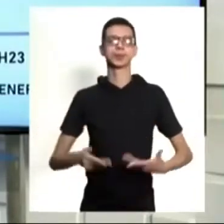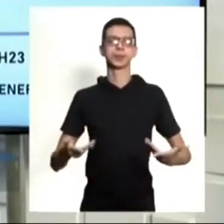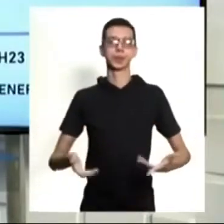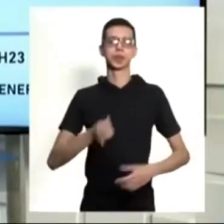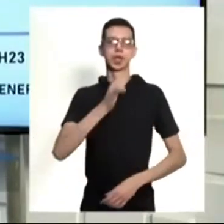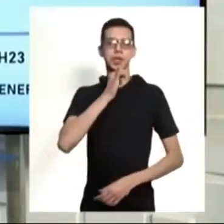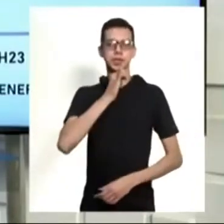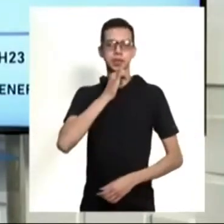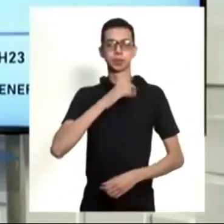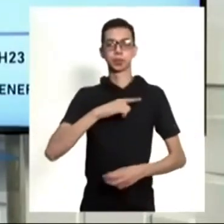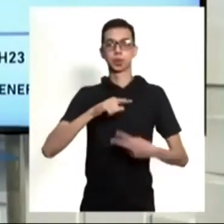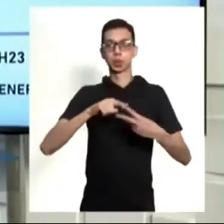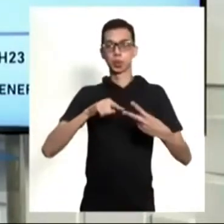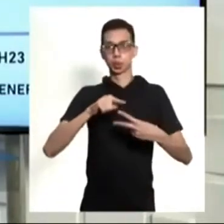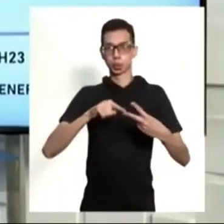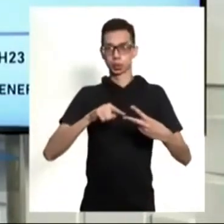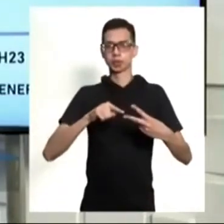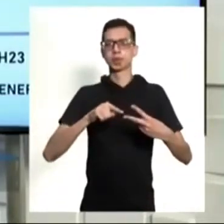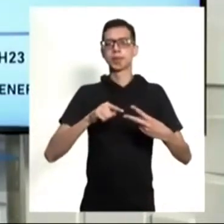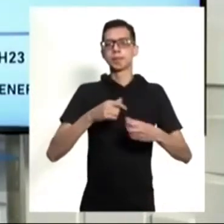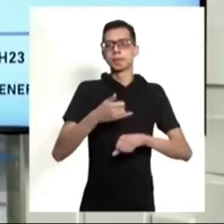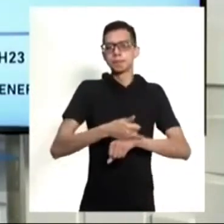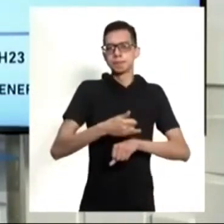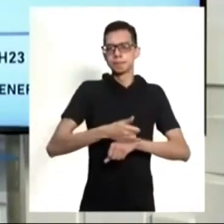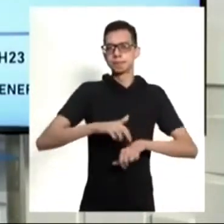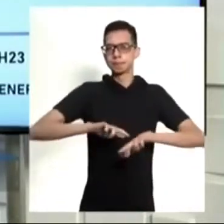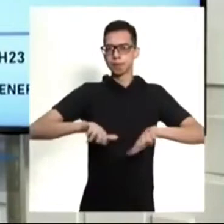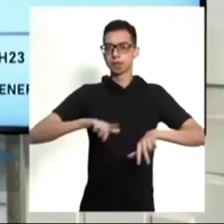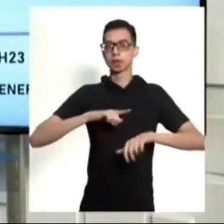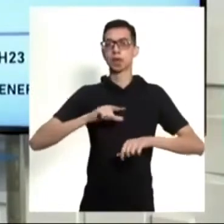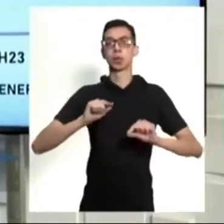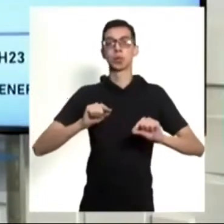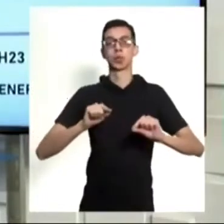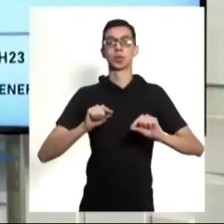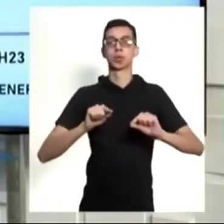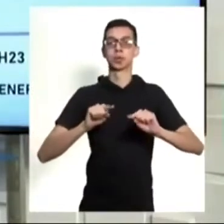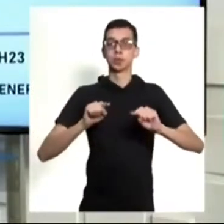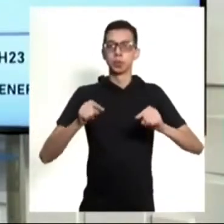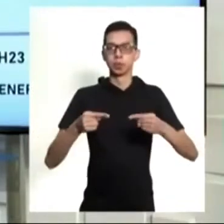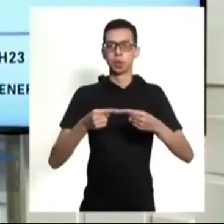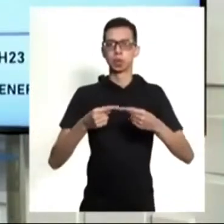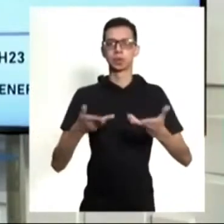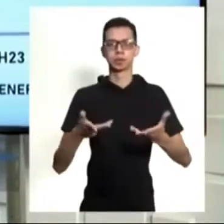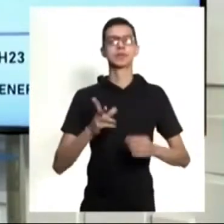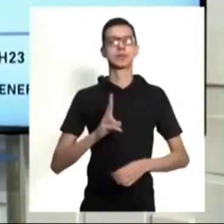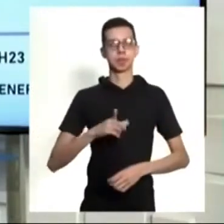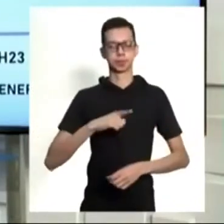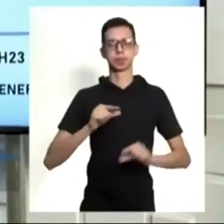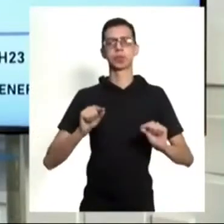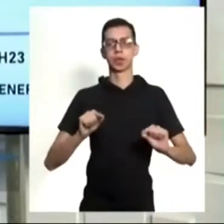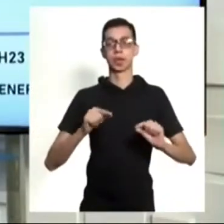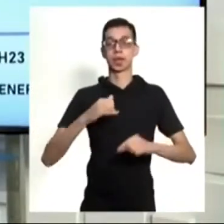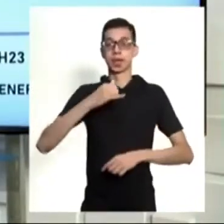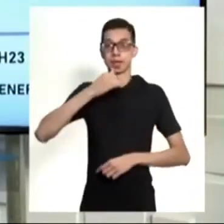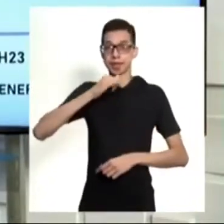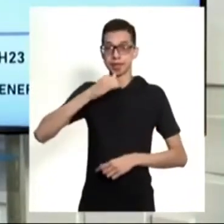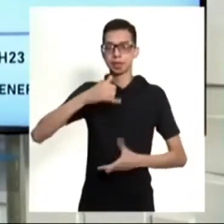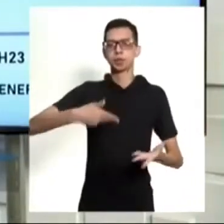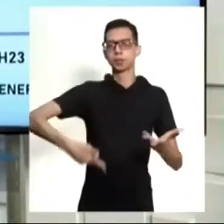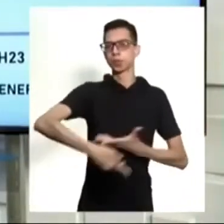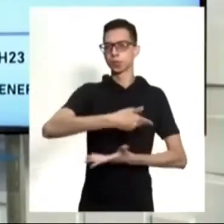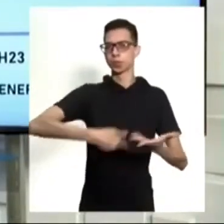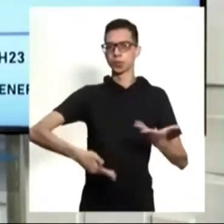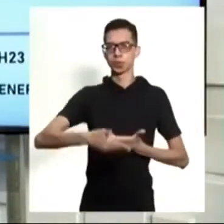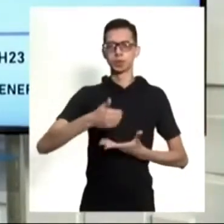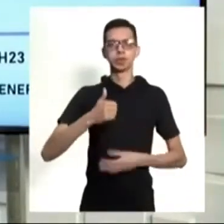dois elementos, dois metais principalmente, sempre a gente vai ter uma transferência de elétrons de um metal para o